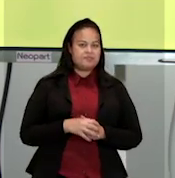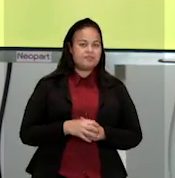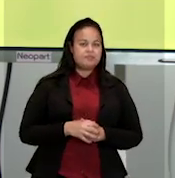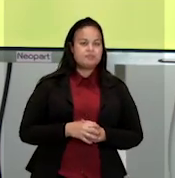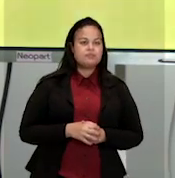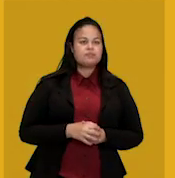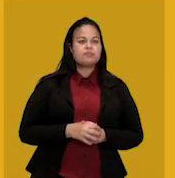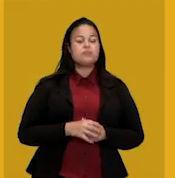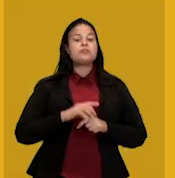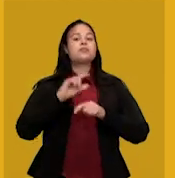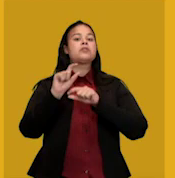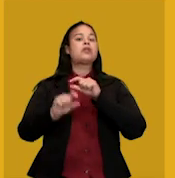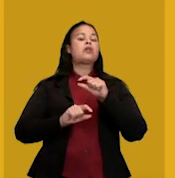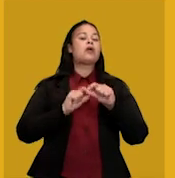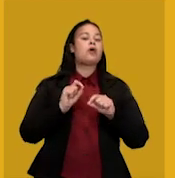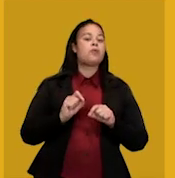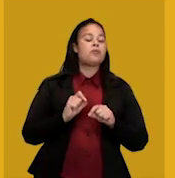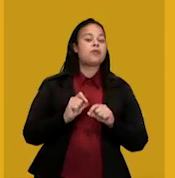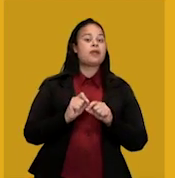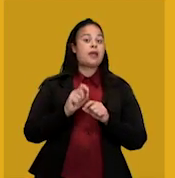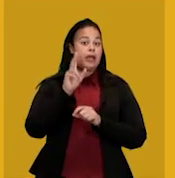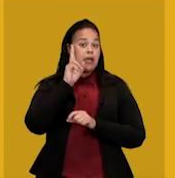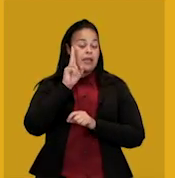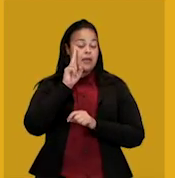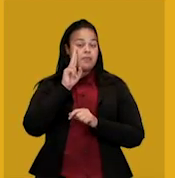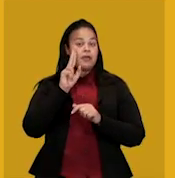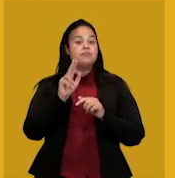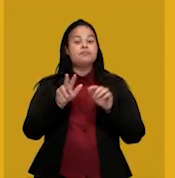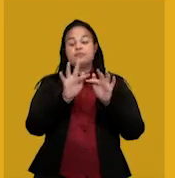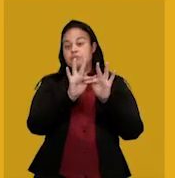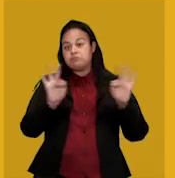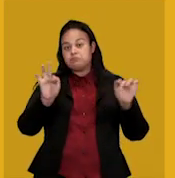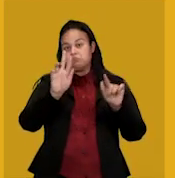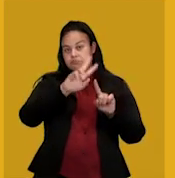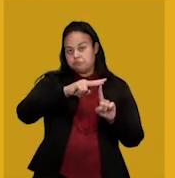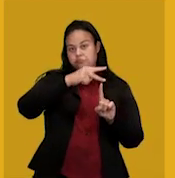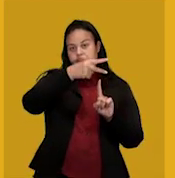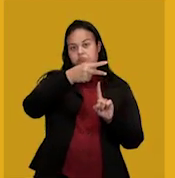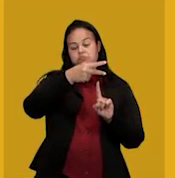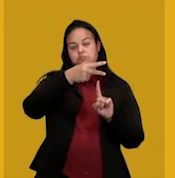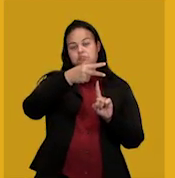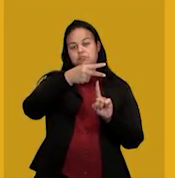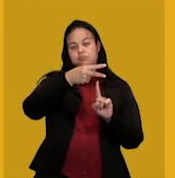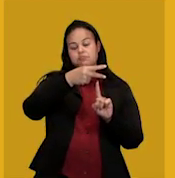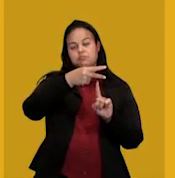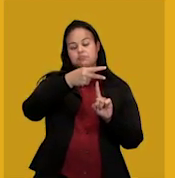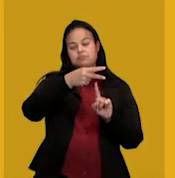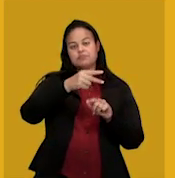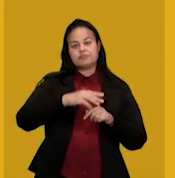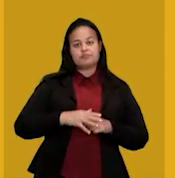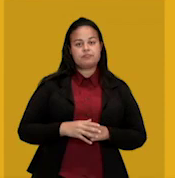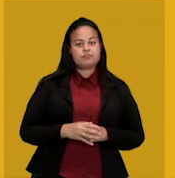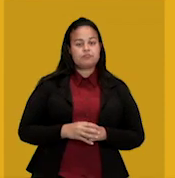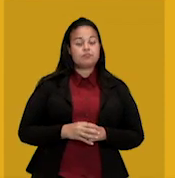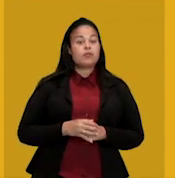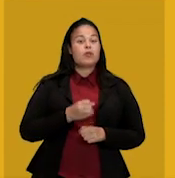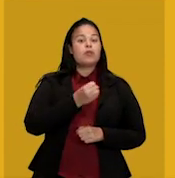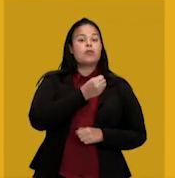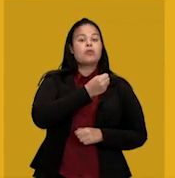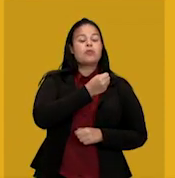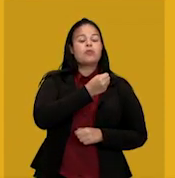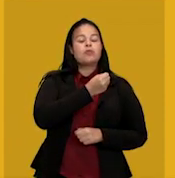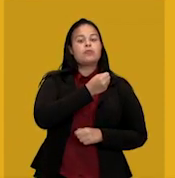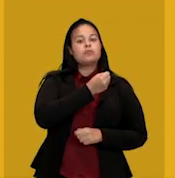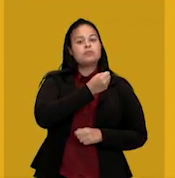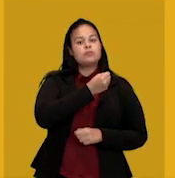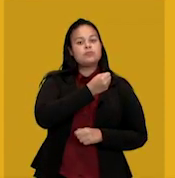Então, definição de função exponencial, para a gente lembrar da semana passada, que nós já falamos, considerando um número a, que é